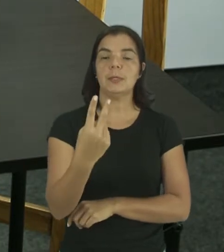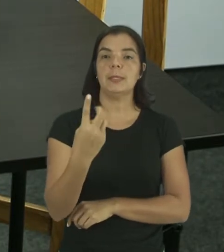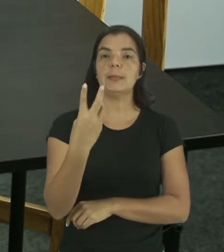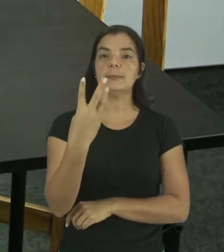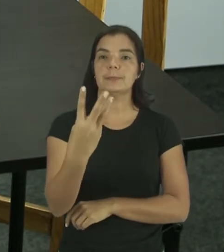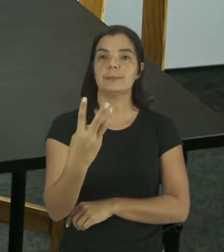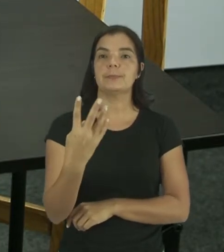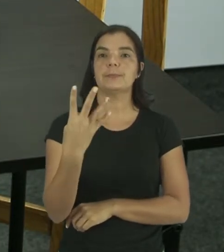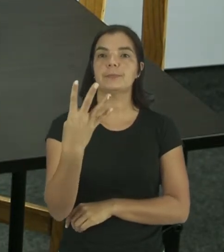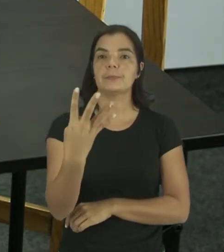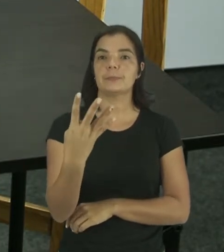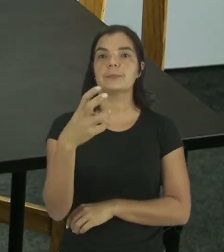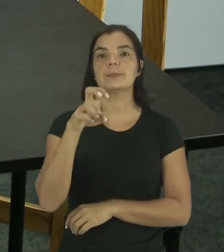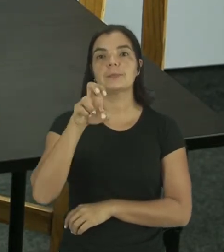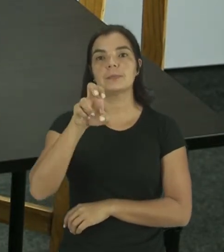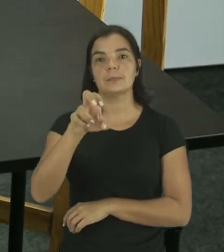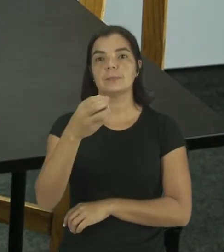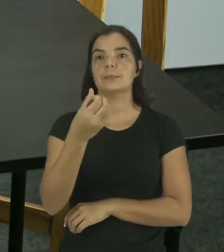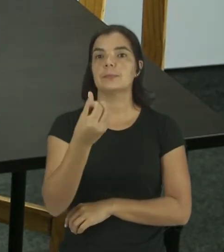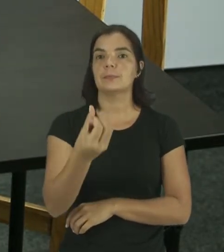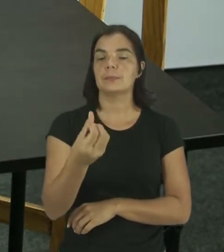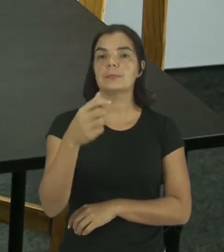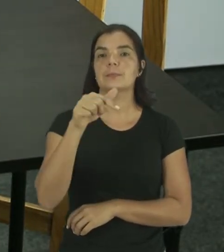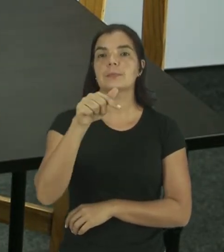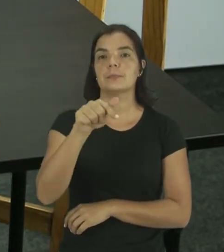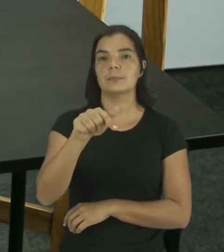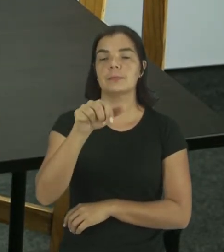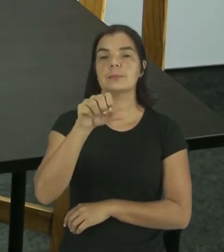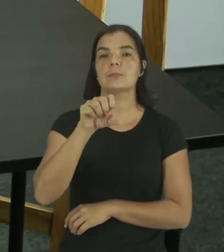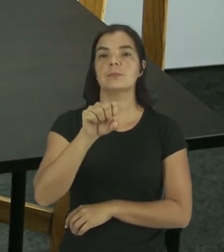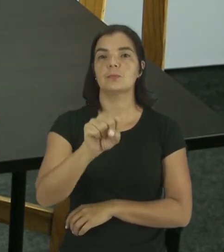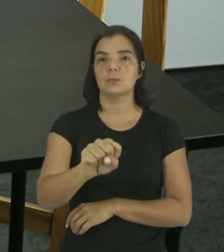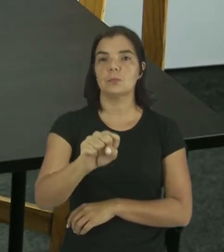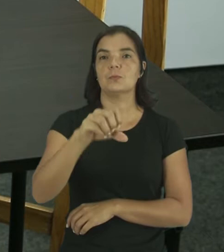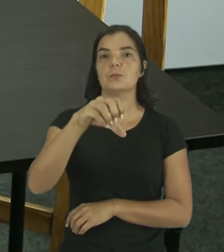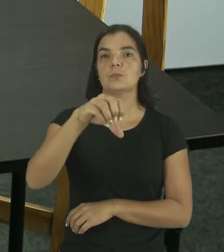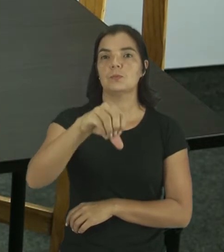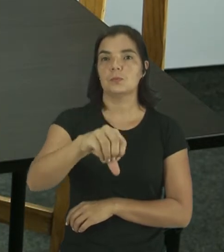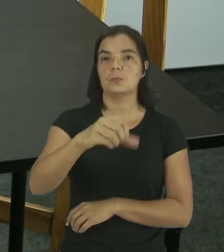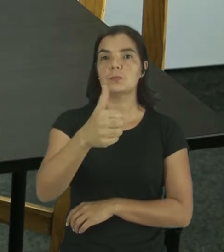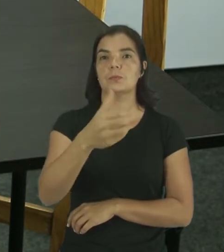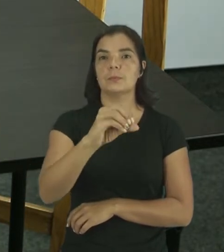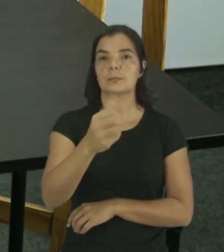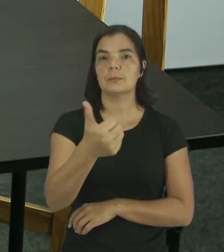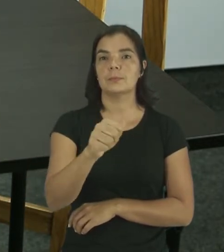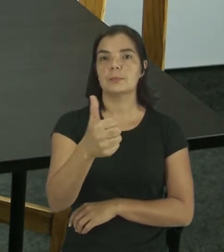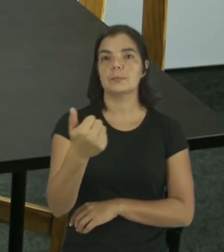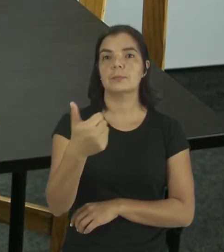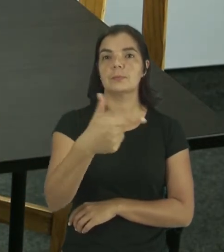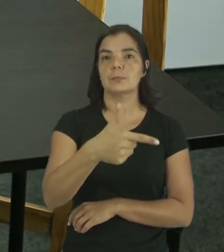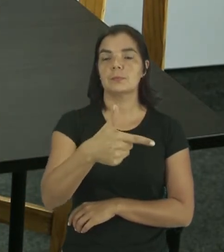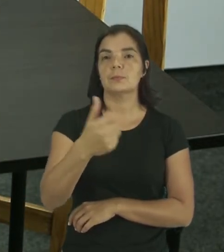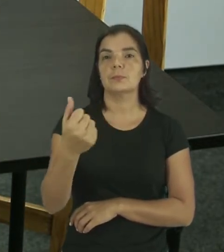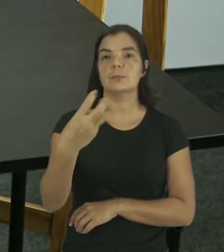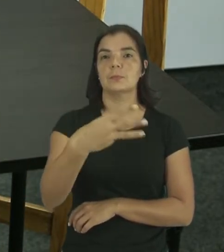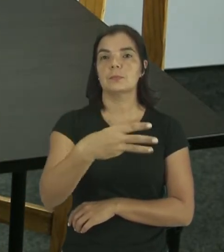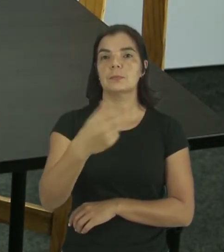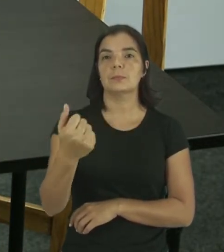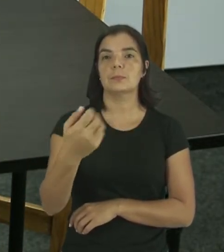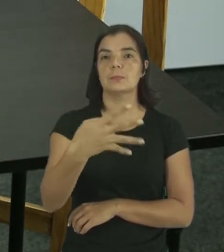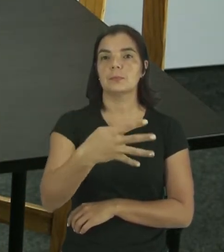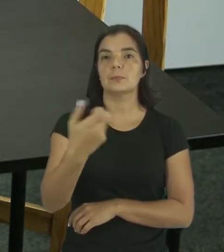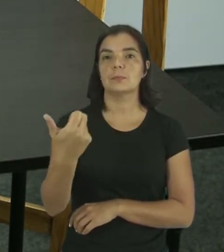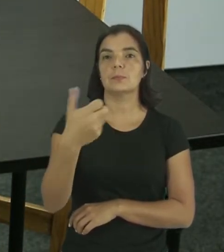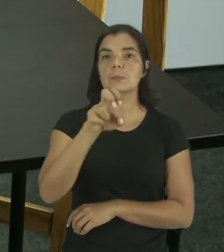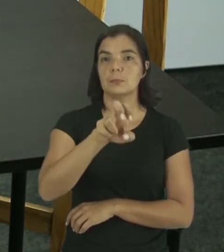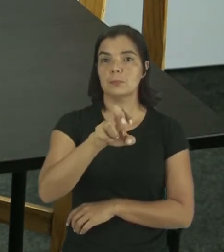três quatro cinco seis sete oito nove dez 11 12 13 14